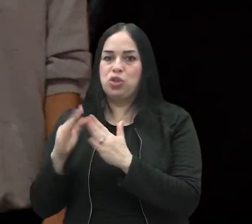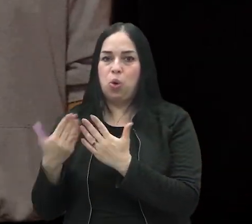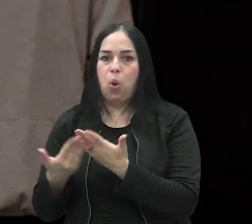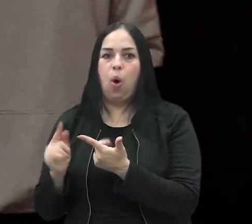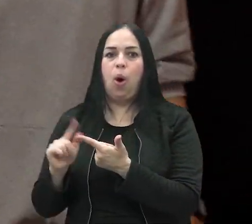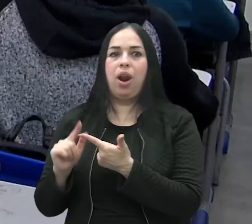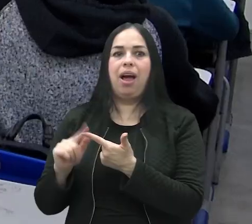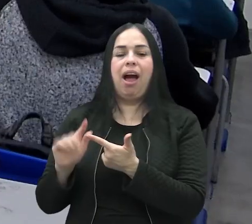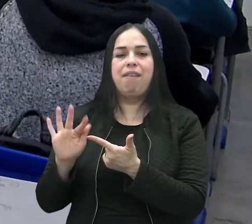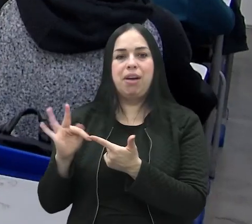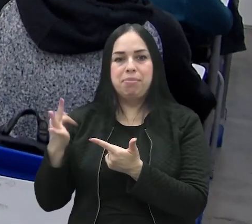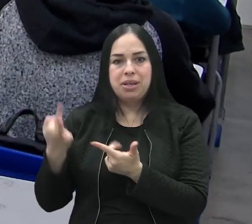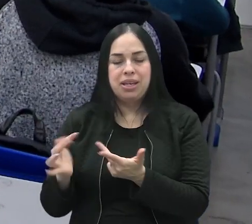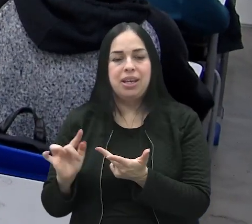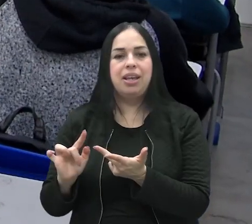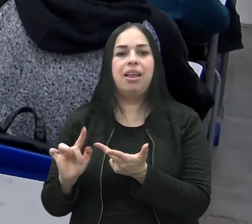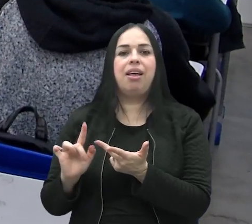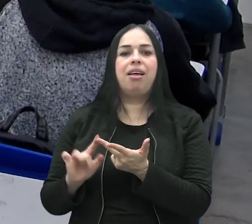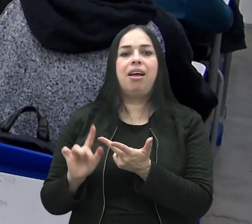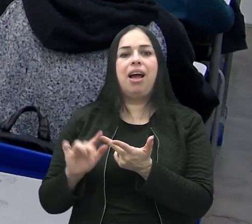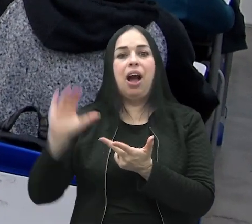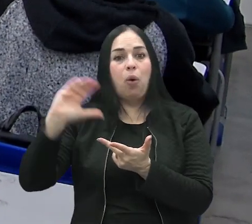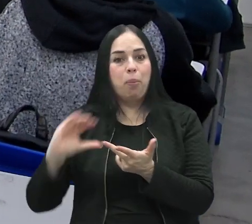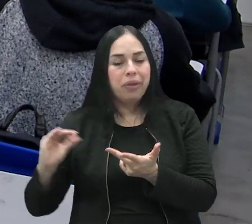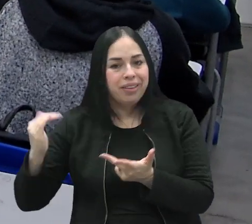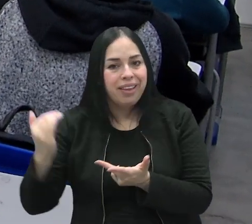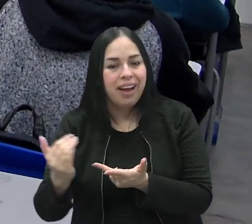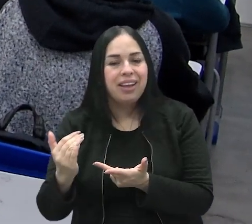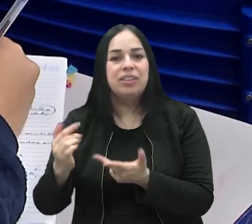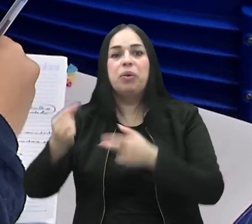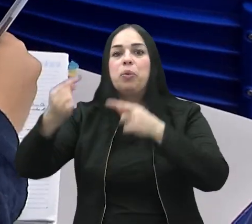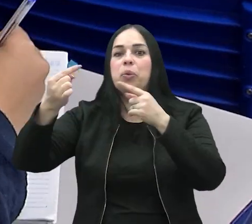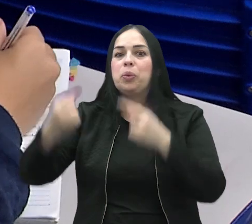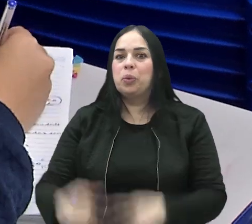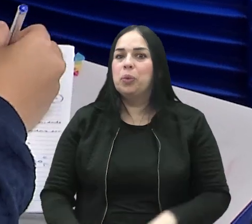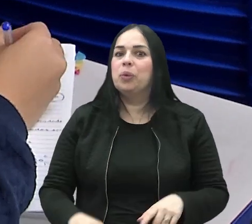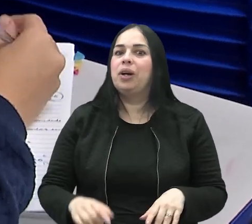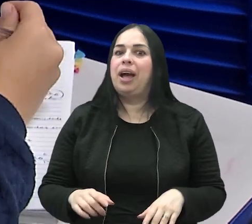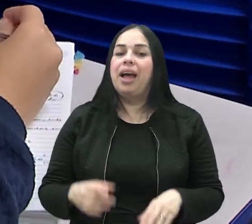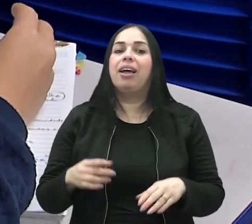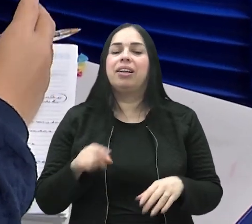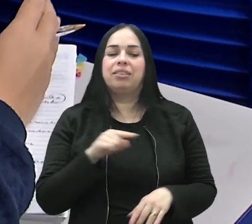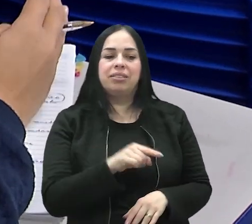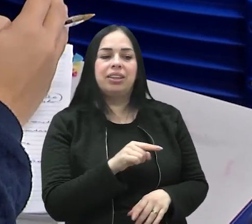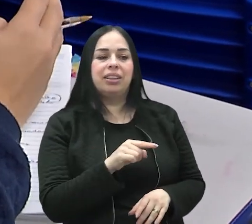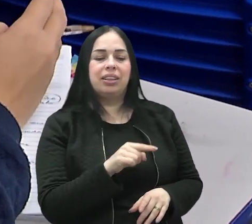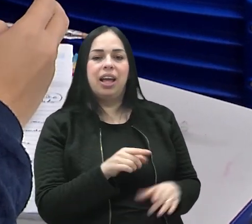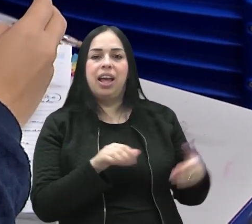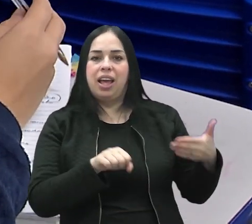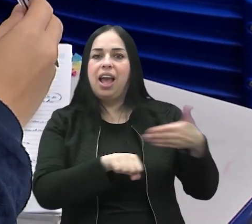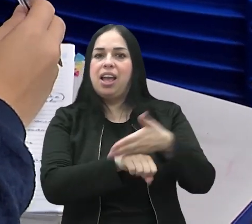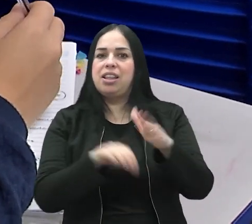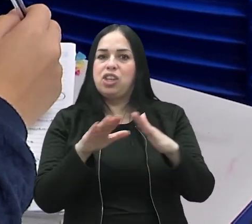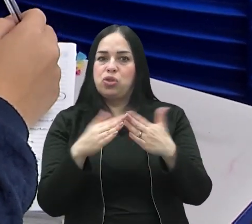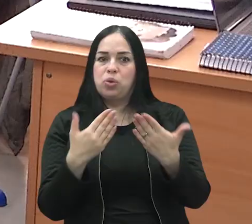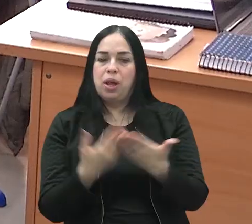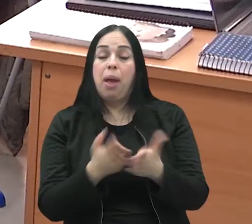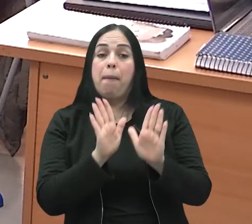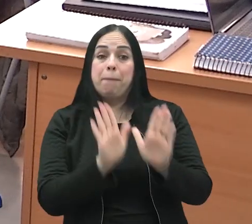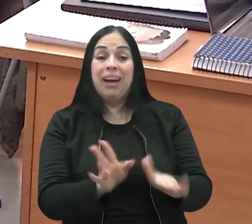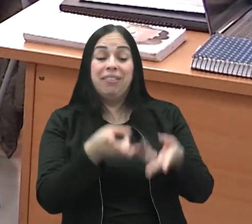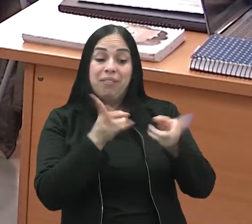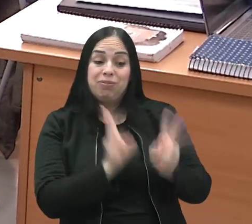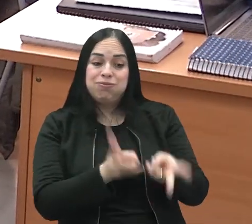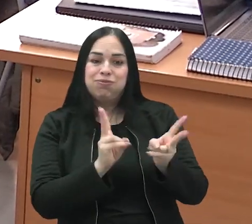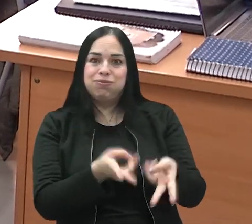à família, do poder público à comunidade. O desafio é garantir não só o acesso,